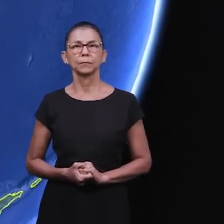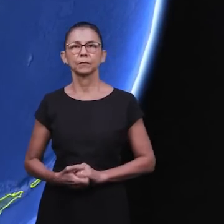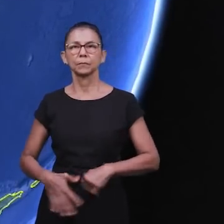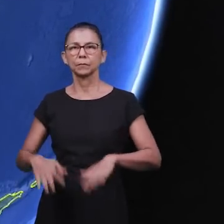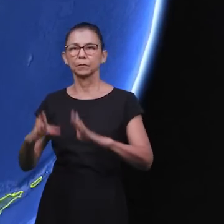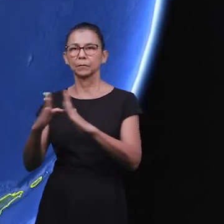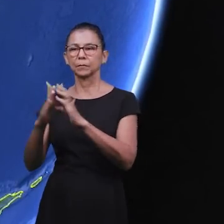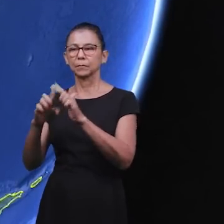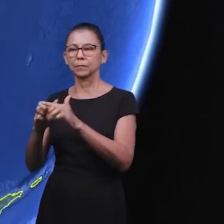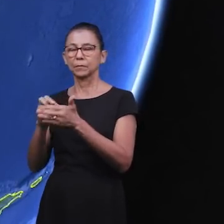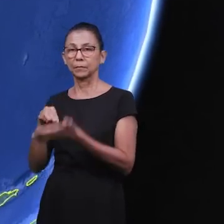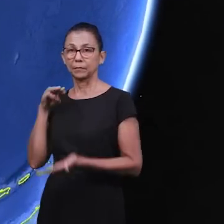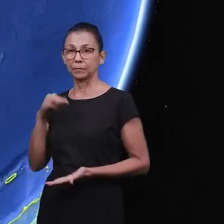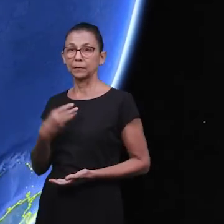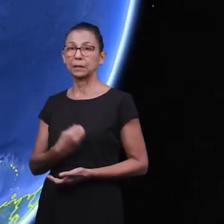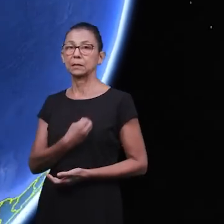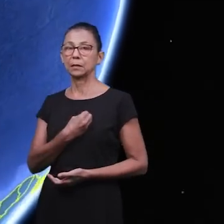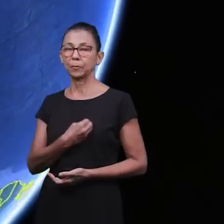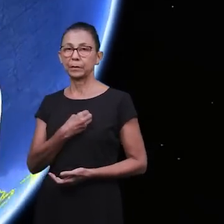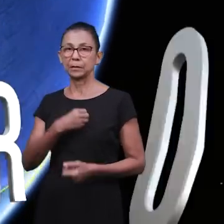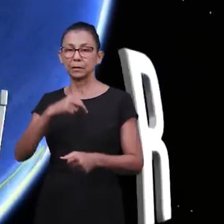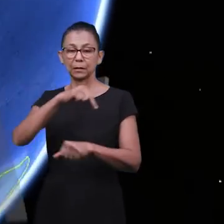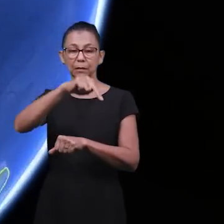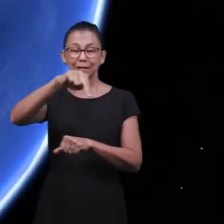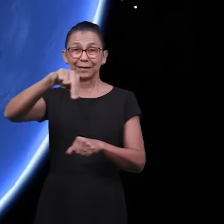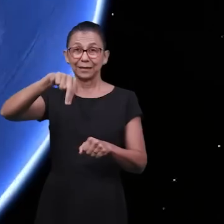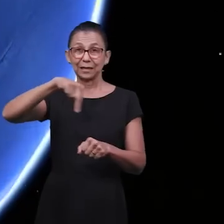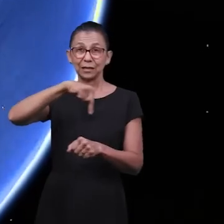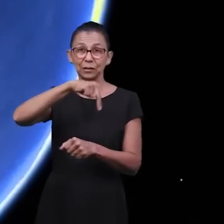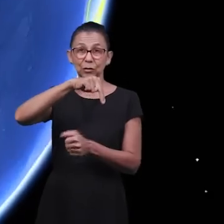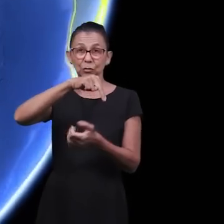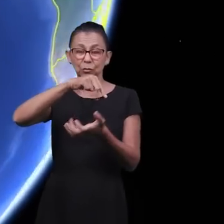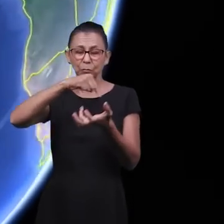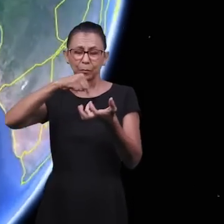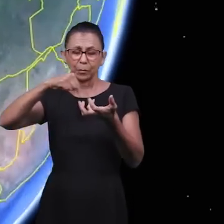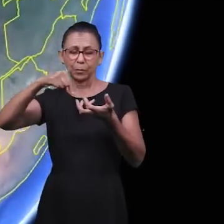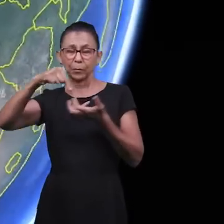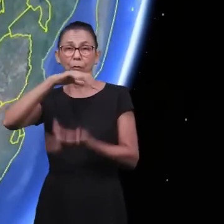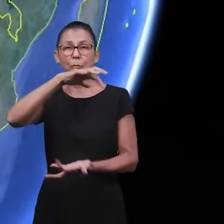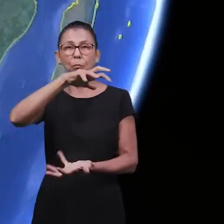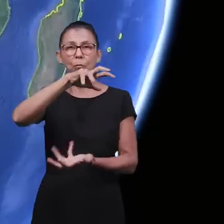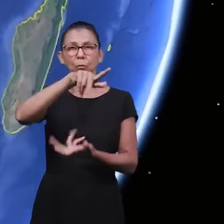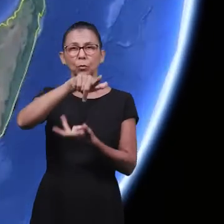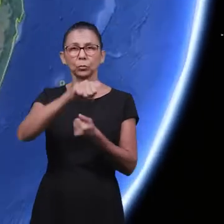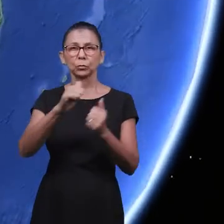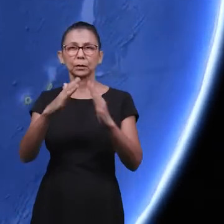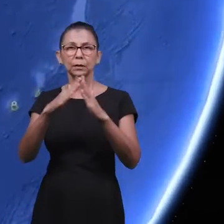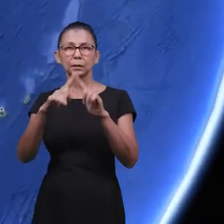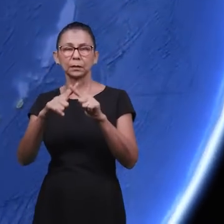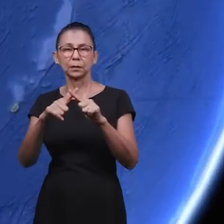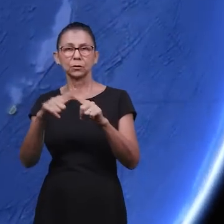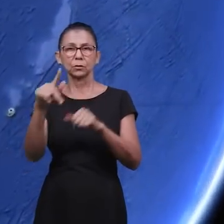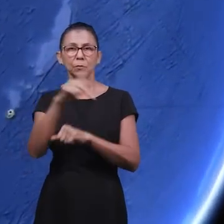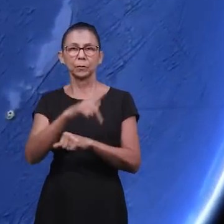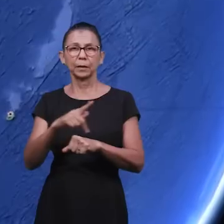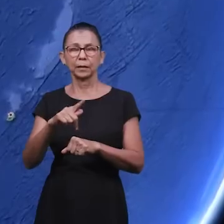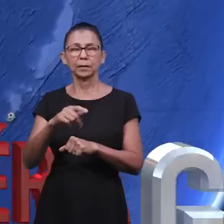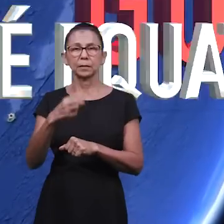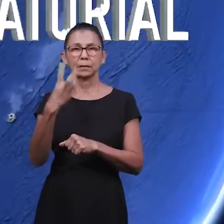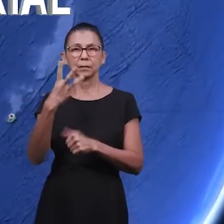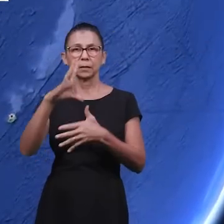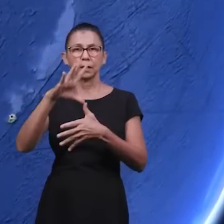Igreja Cristã Maranata está presente em nações de todos os continentes do planeta. Igrejas de países nas